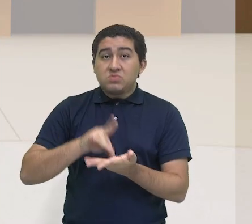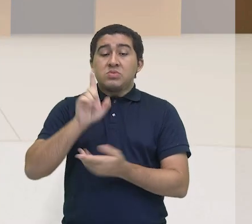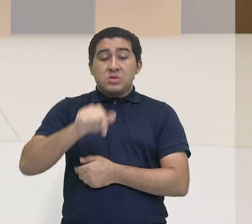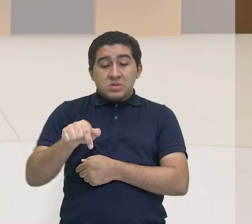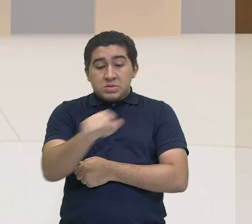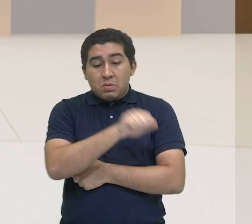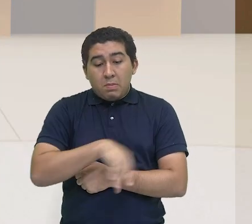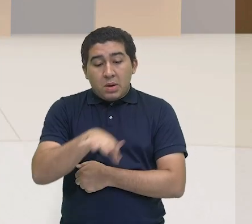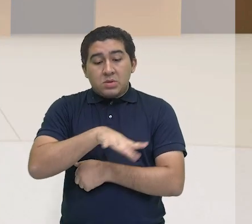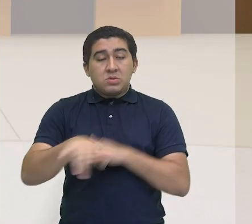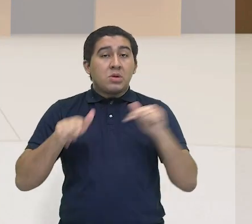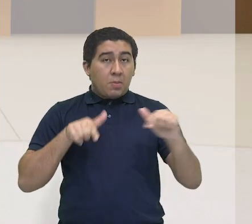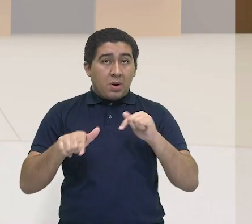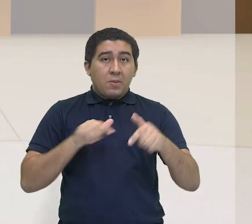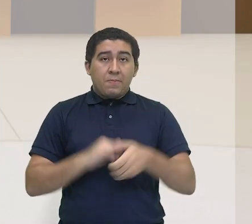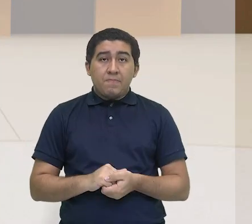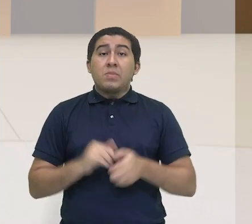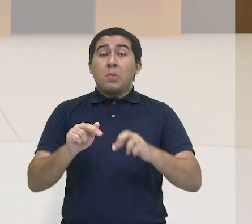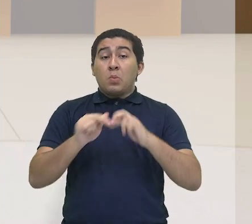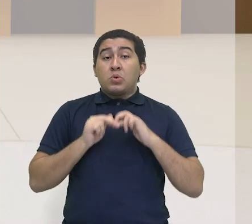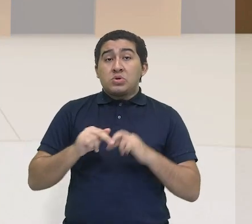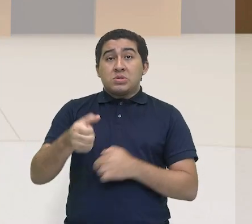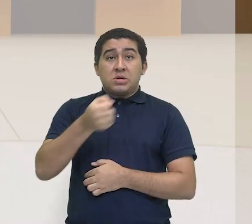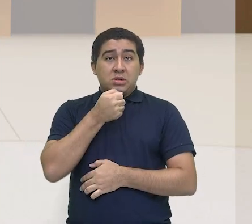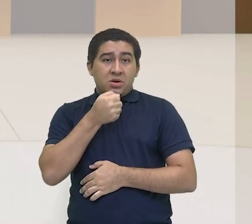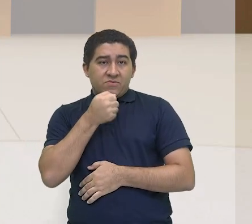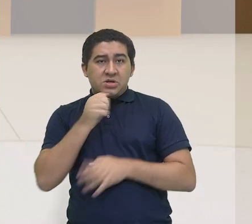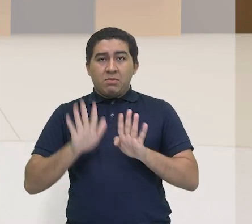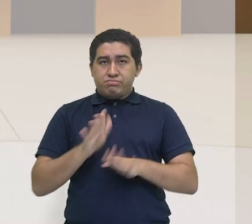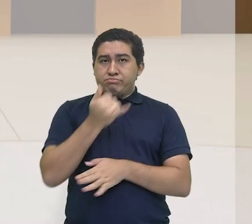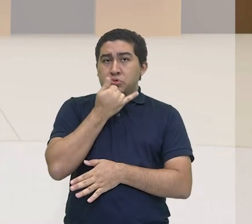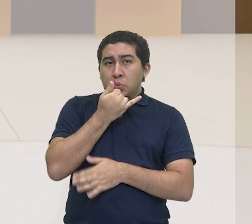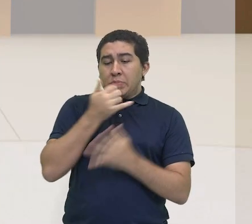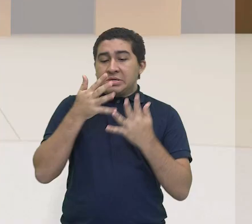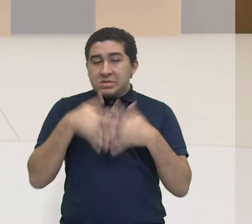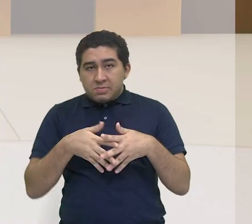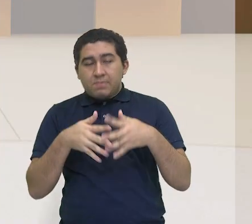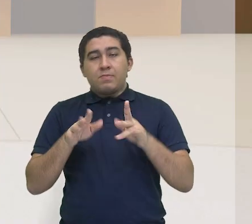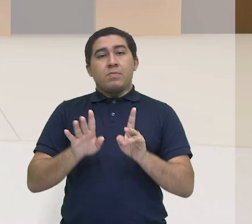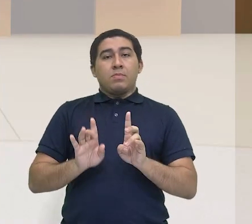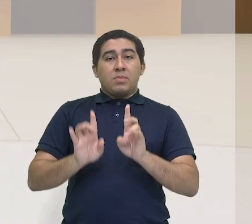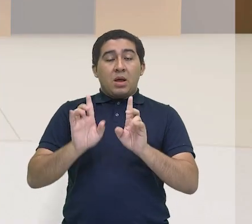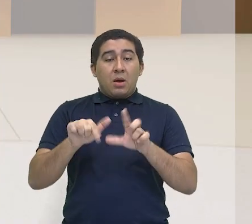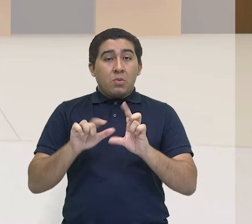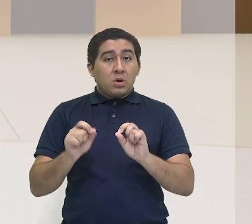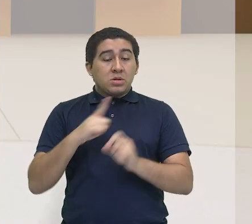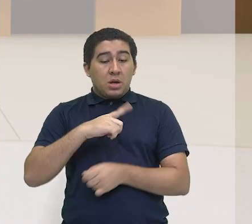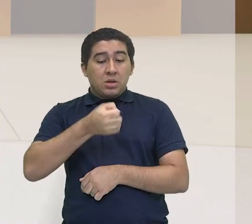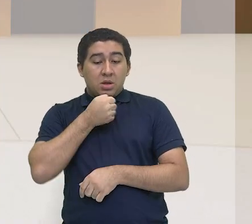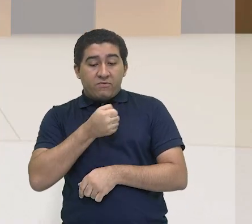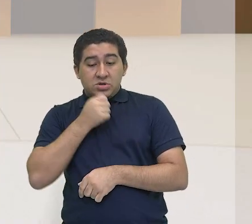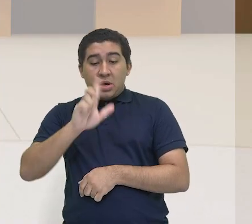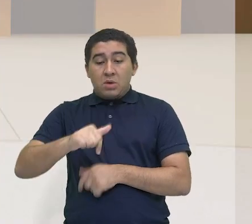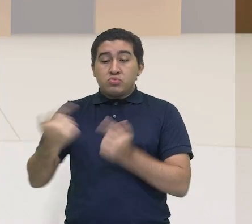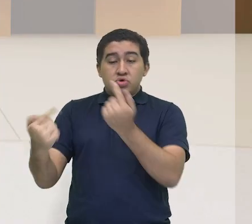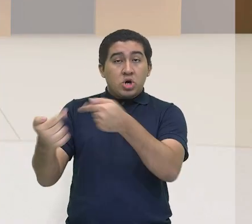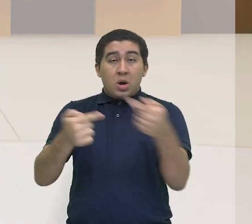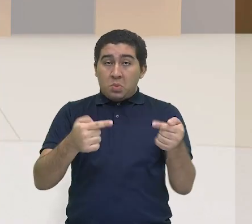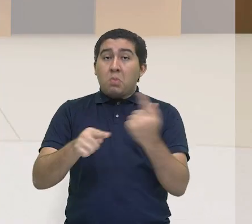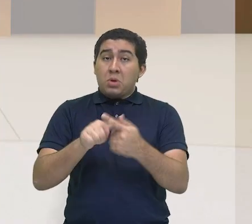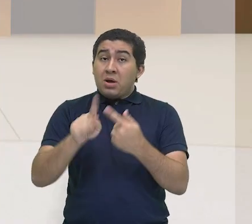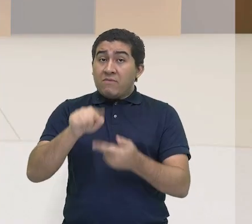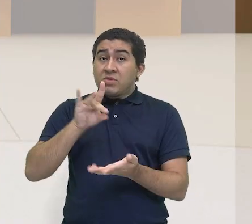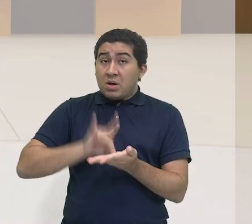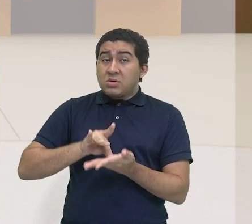meio do trabalho. Por isso que a entrevista, desculpa até atrapalhar assim, ela tem o efeito de um diálogo, porque de fato é um diálogo,